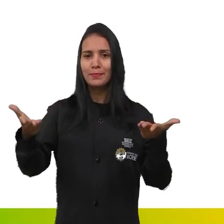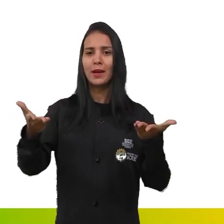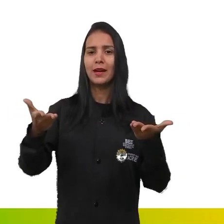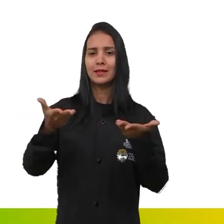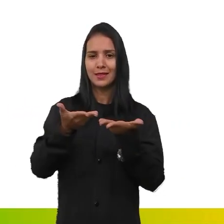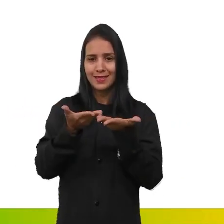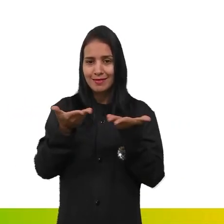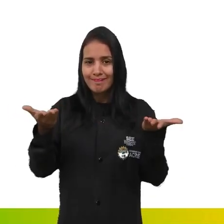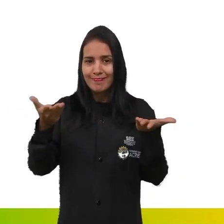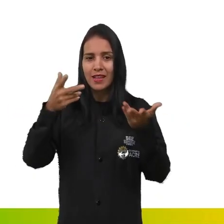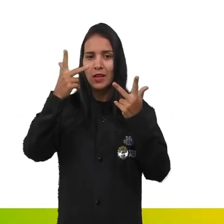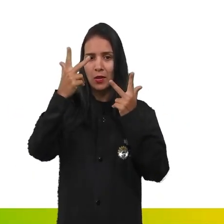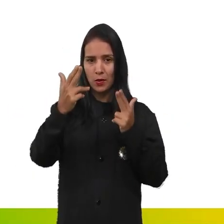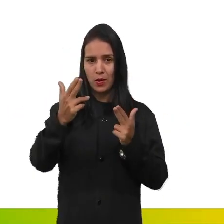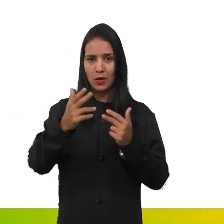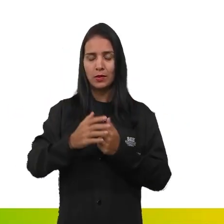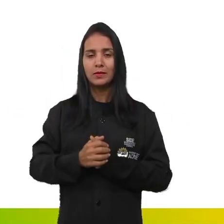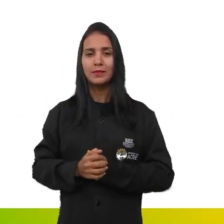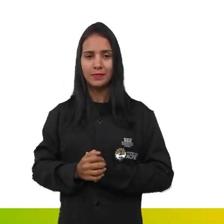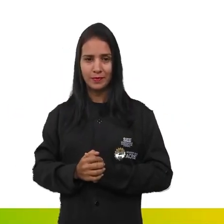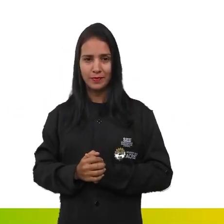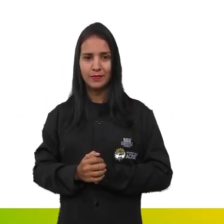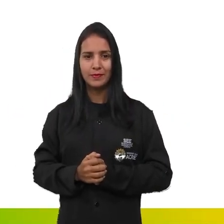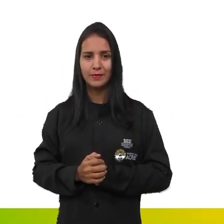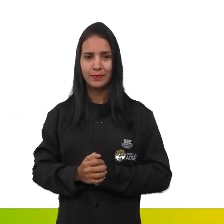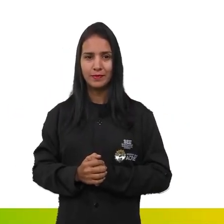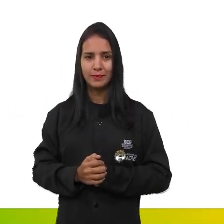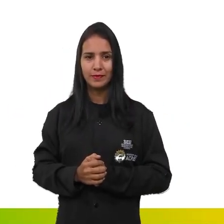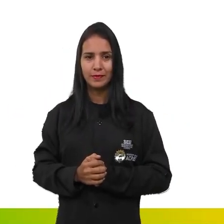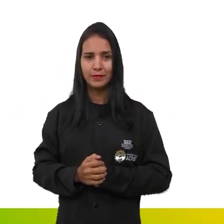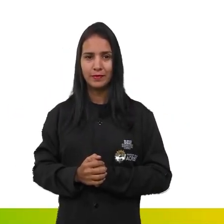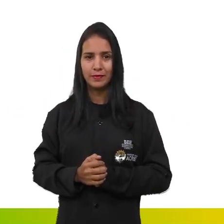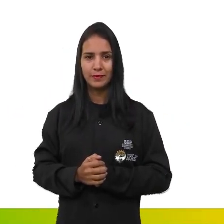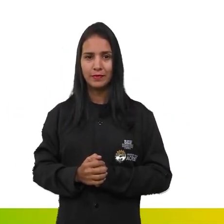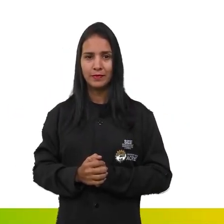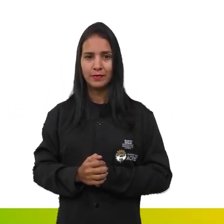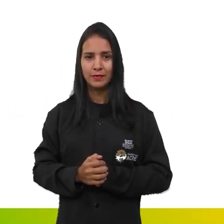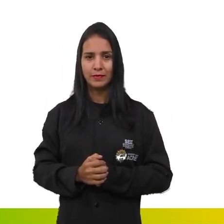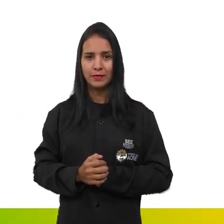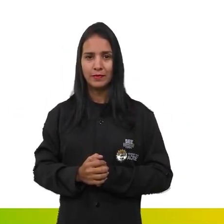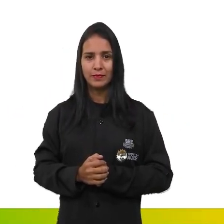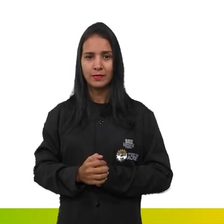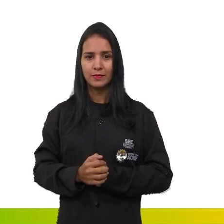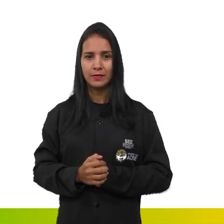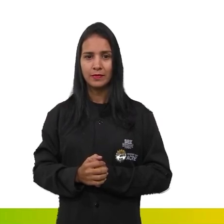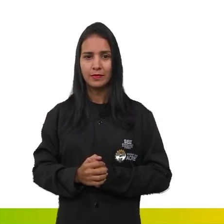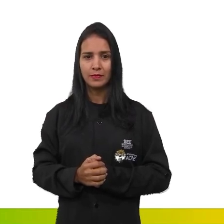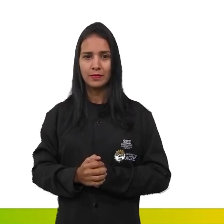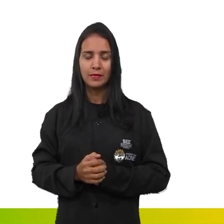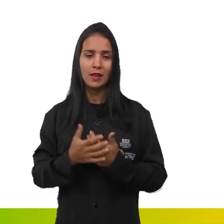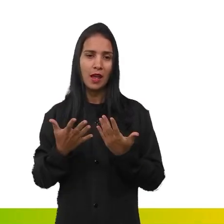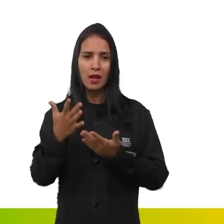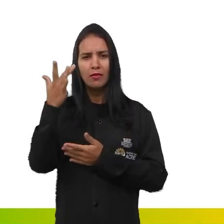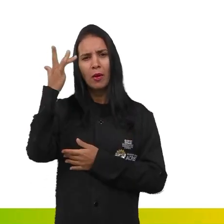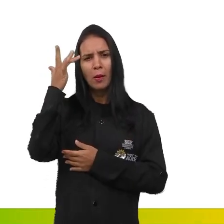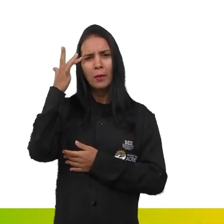está em verdezinha, ok? E agora imagina que a altura seja alguma coisa... Aqui já não é mais